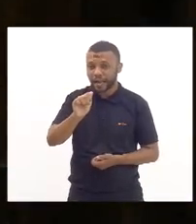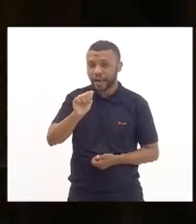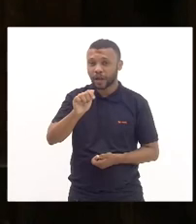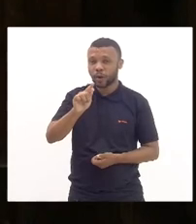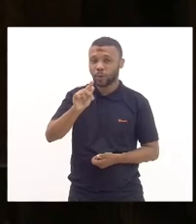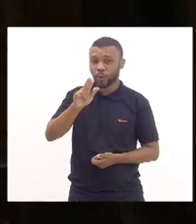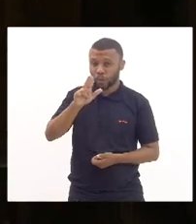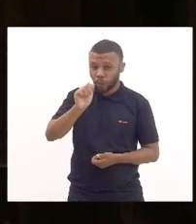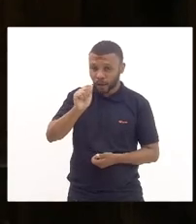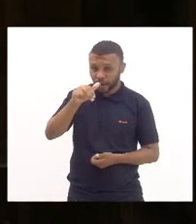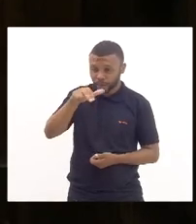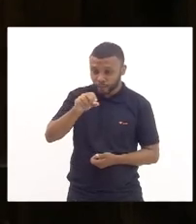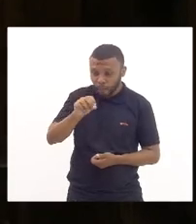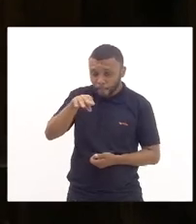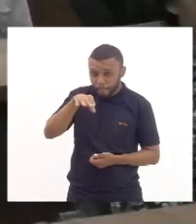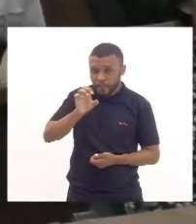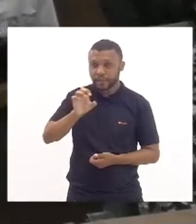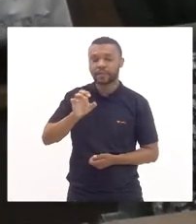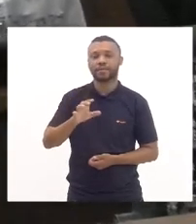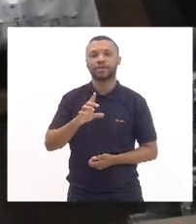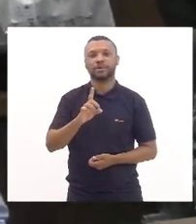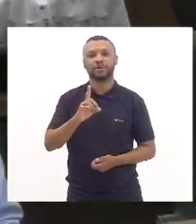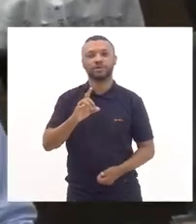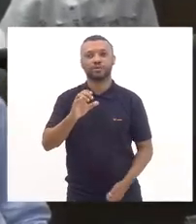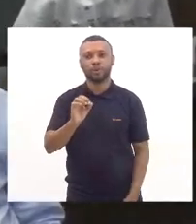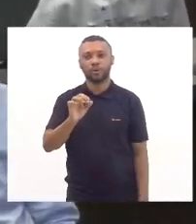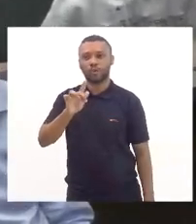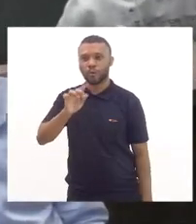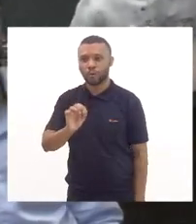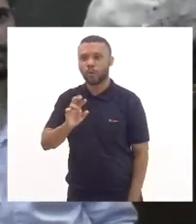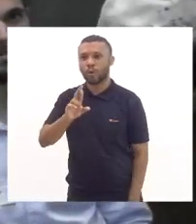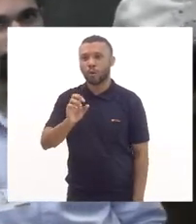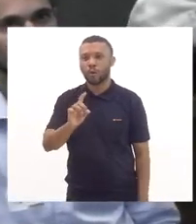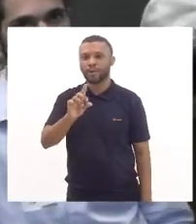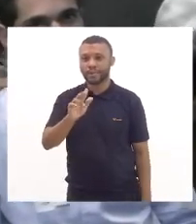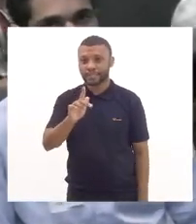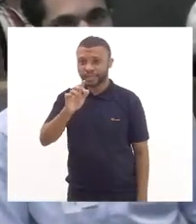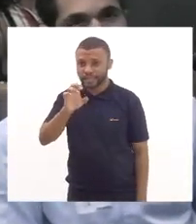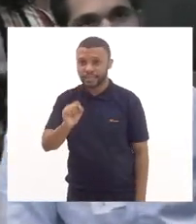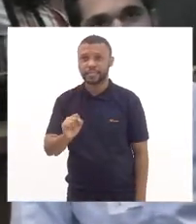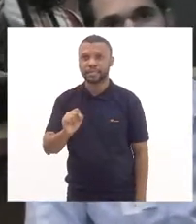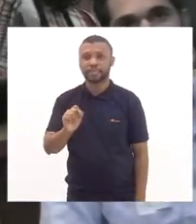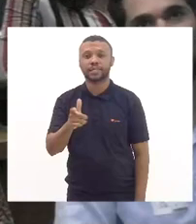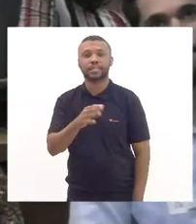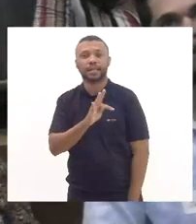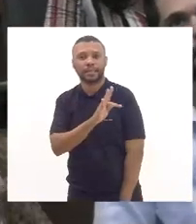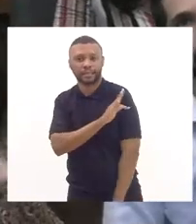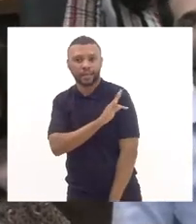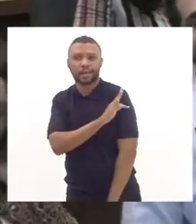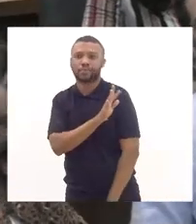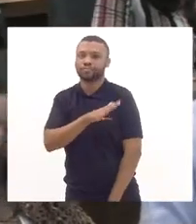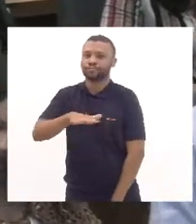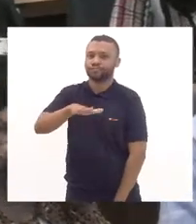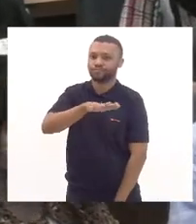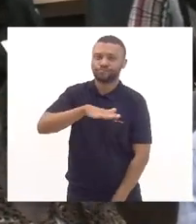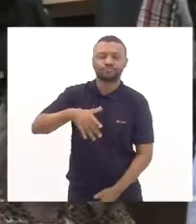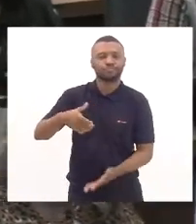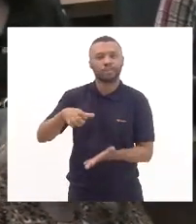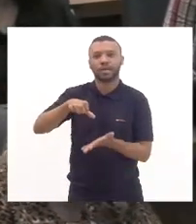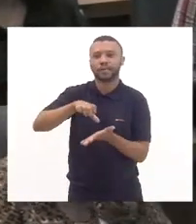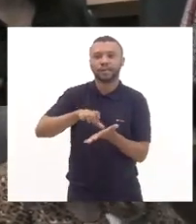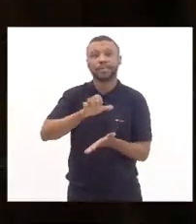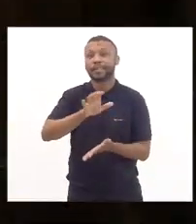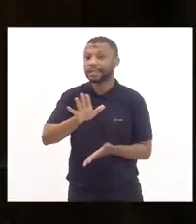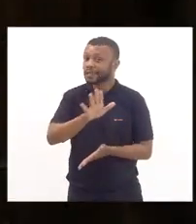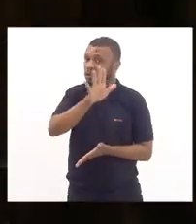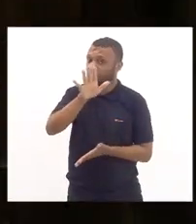Guaglianome, Diogo Rodrigues, Leonardo Saragosa, técnico em regulação da Agência Nacional de Transportes